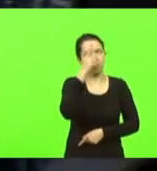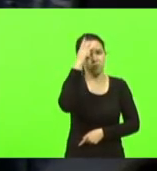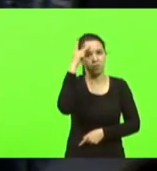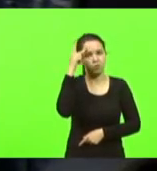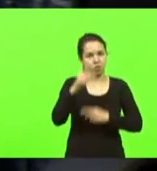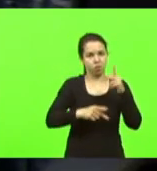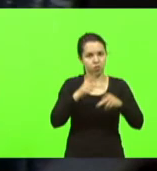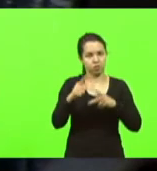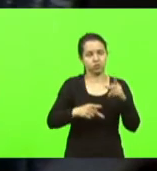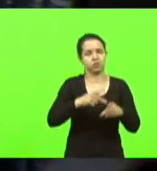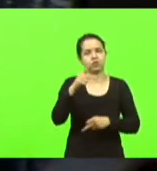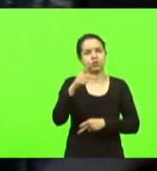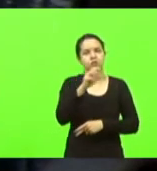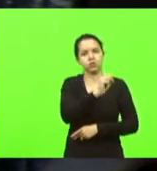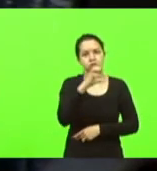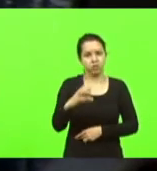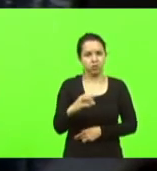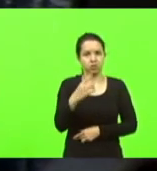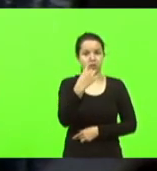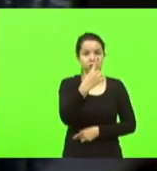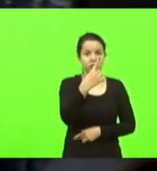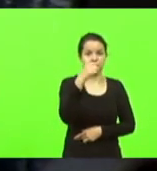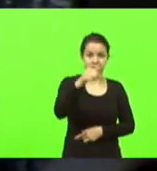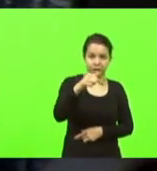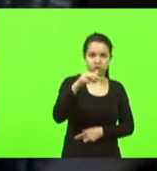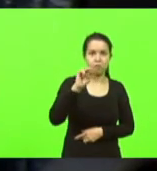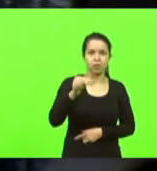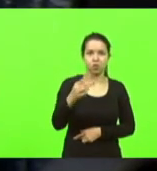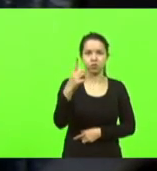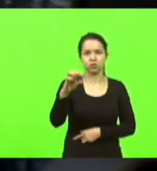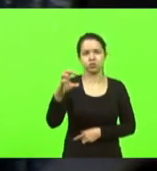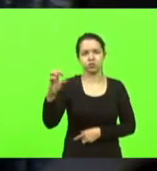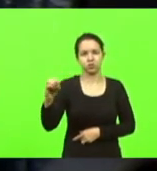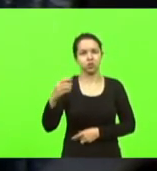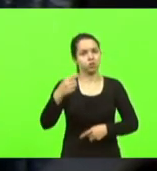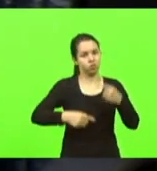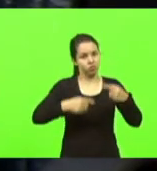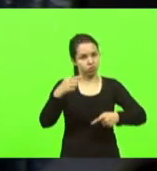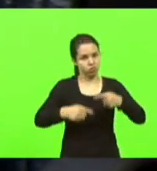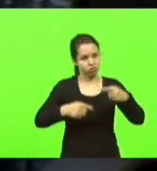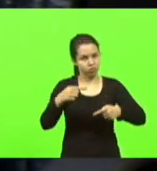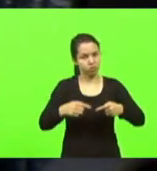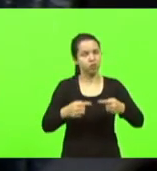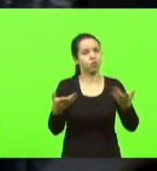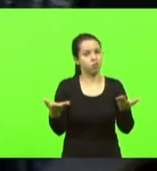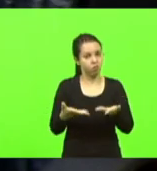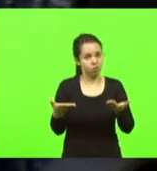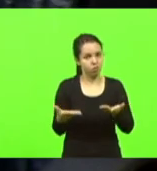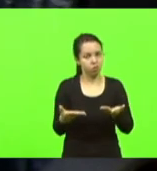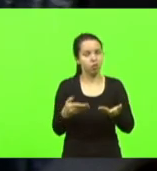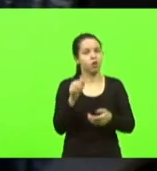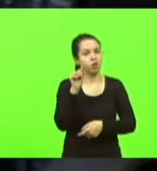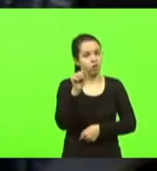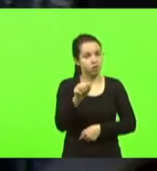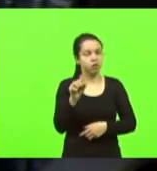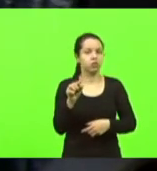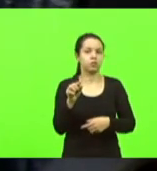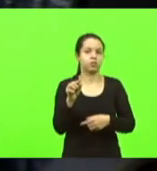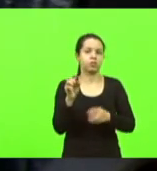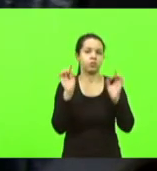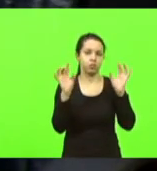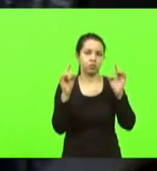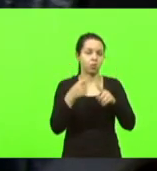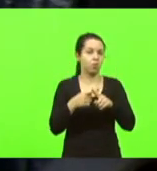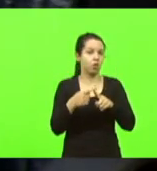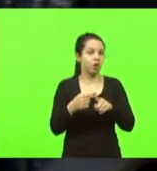sete milhões e sem e outro trazendo a discussão nesse ponto em específico senhor presidente porque eu fui uma das